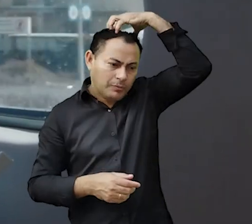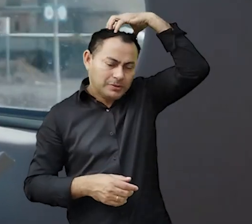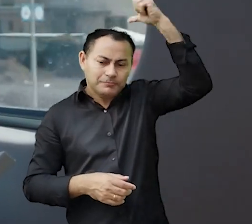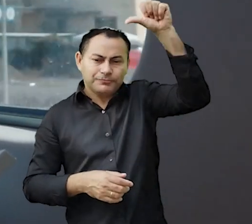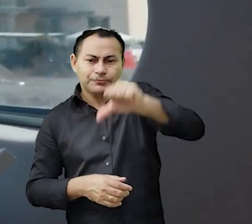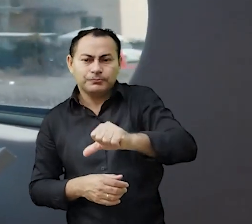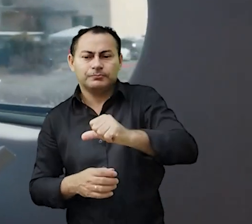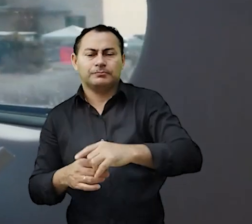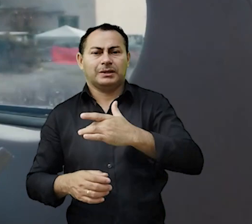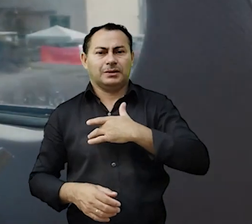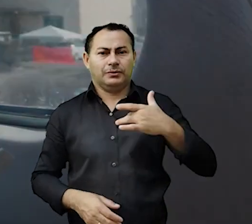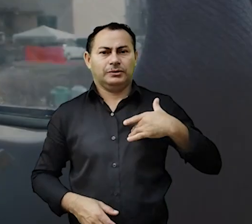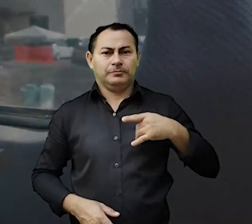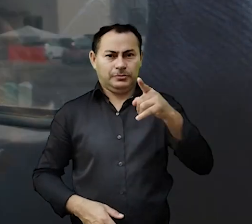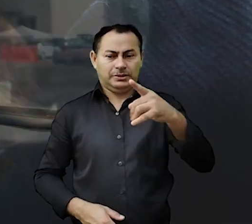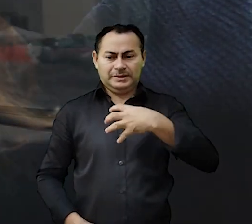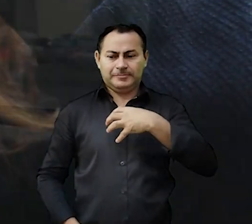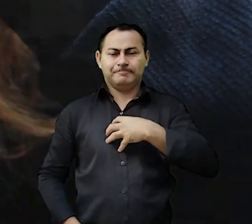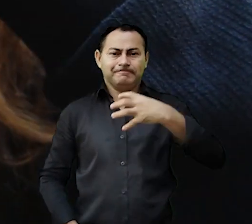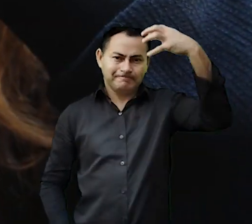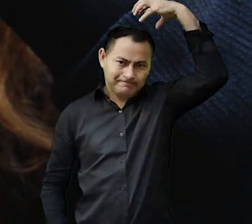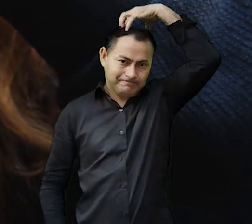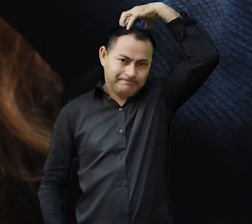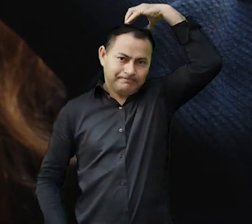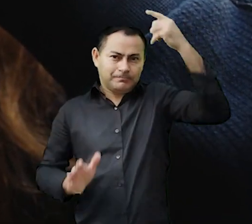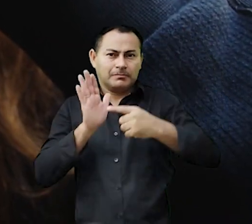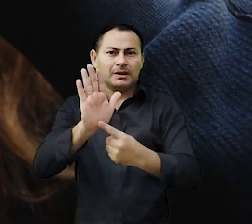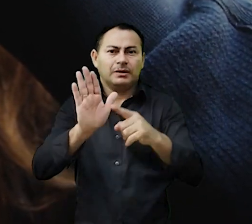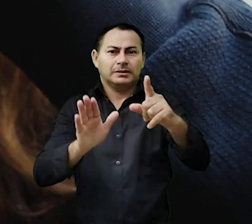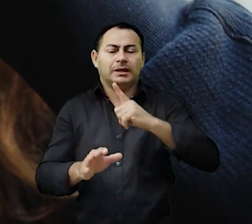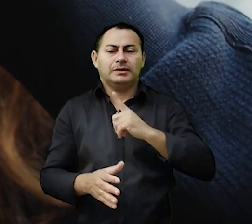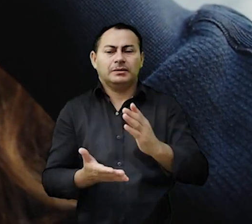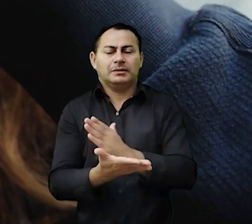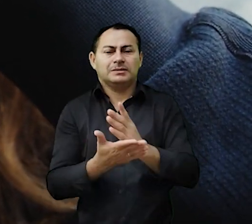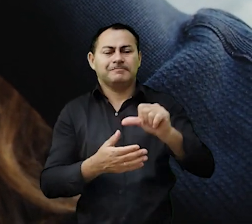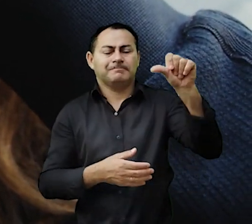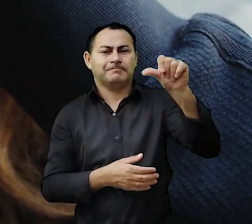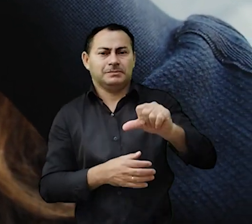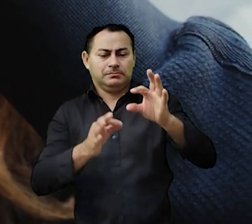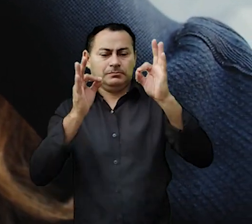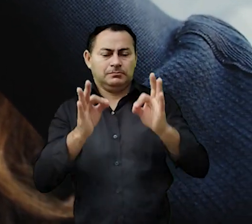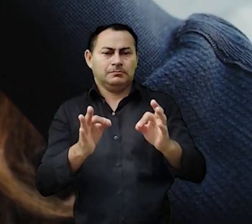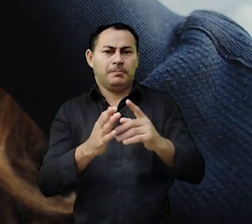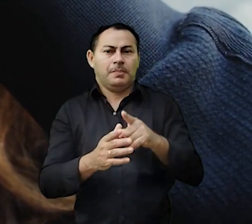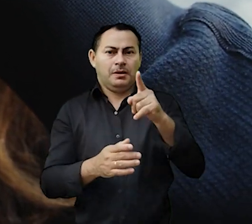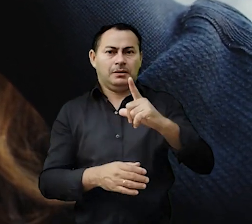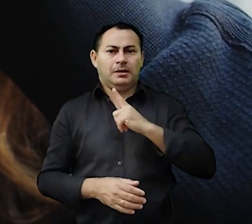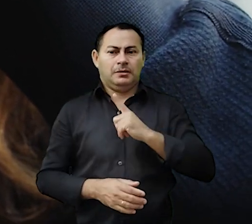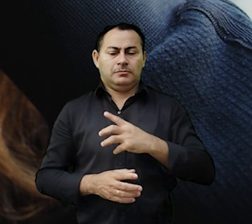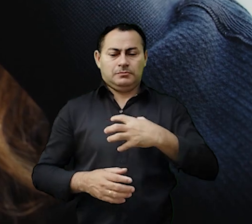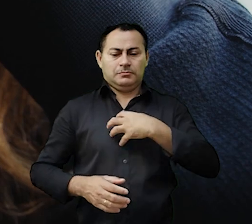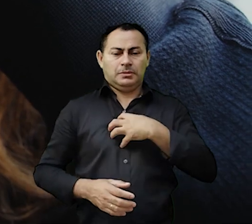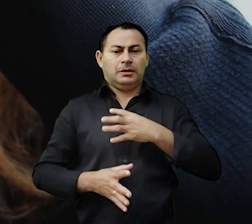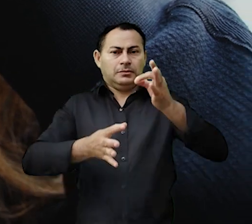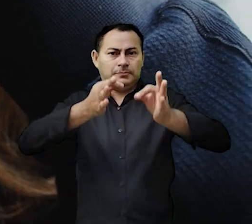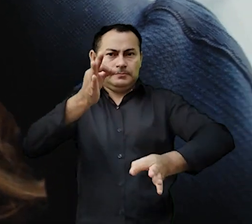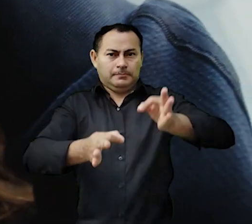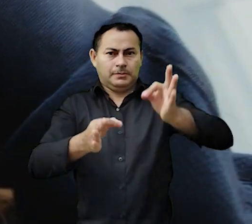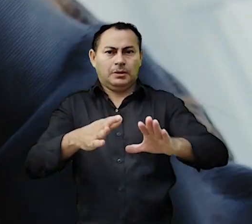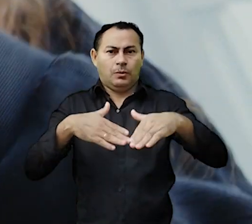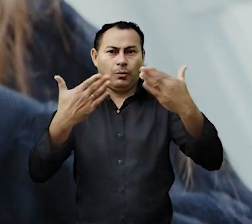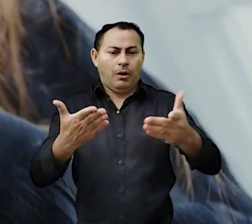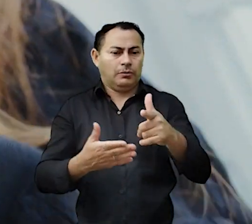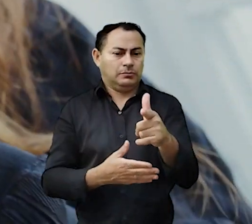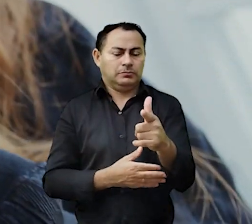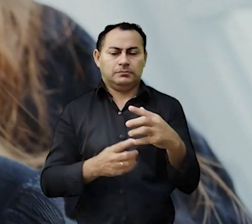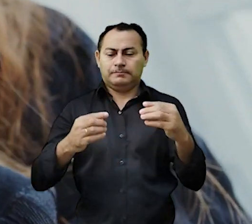a saúde. O fato de você se sentir culpado mostra que você tem certa integridade. Você tem um padrão de justiça com o